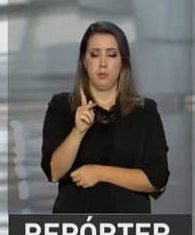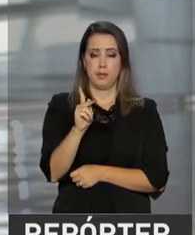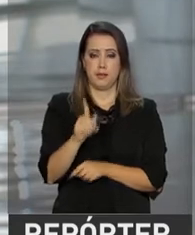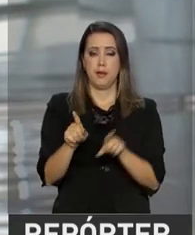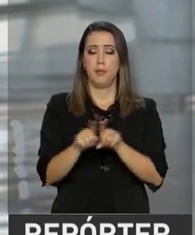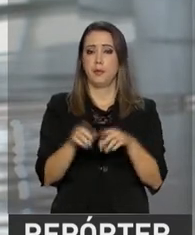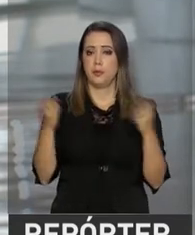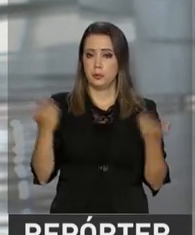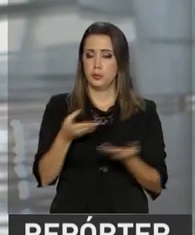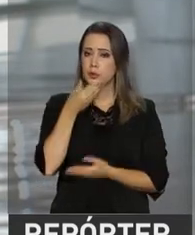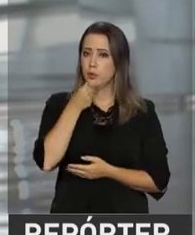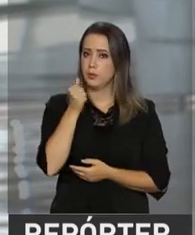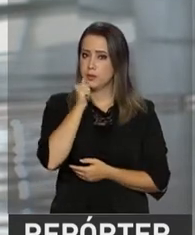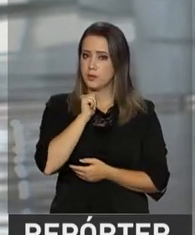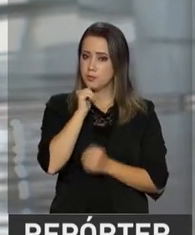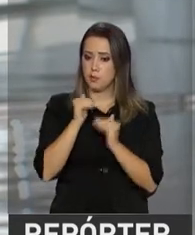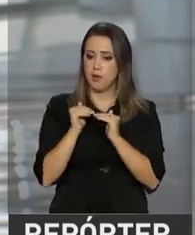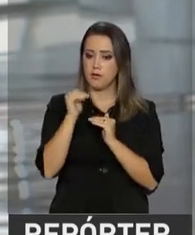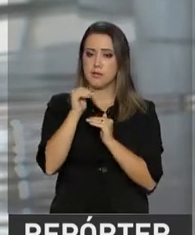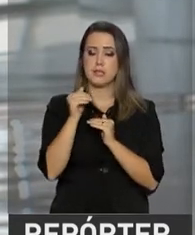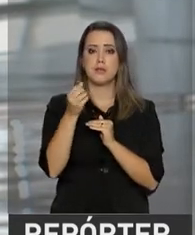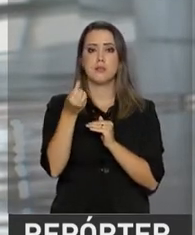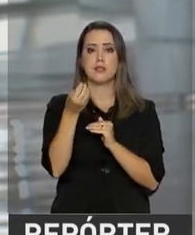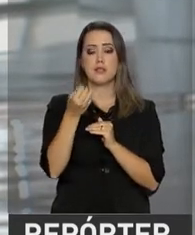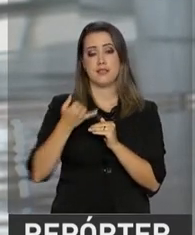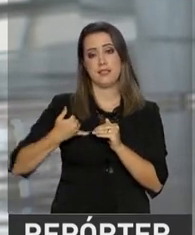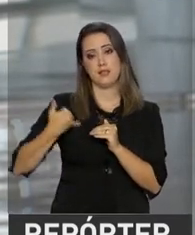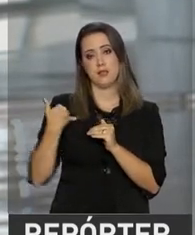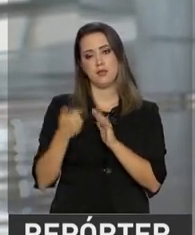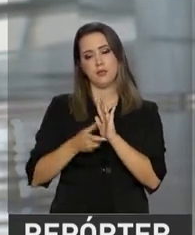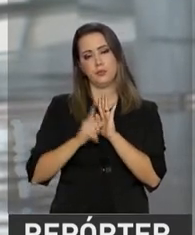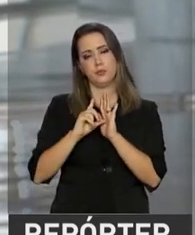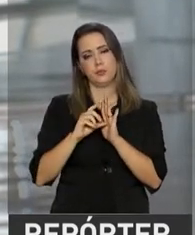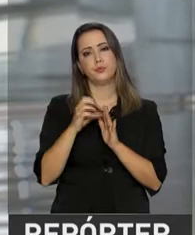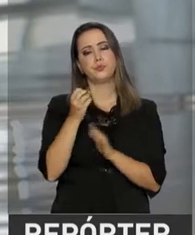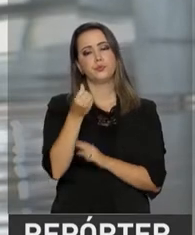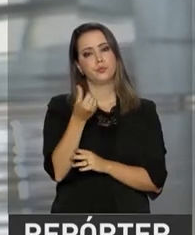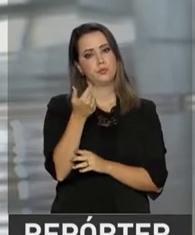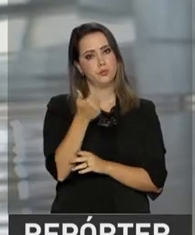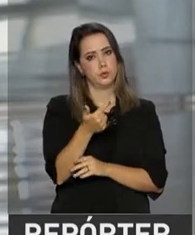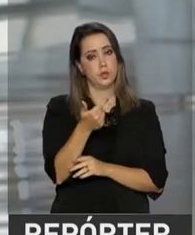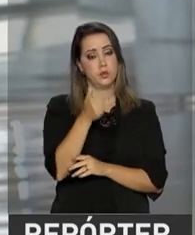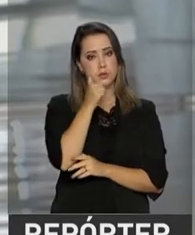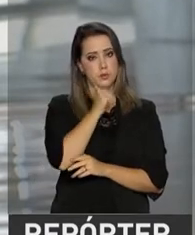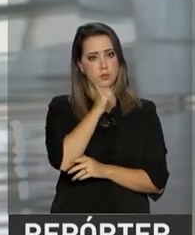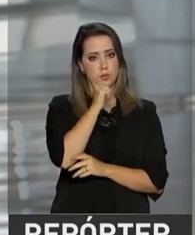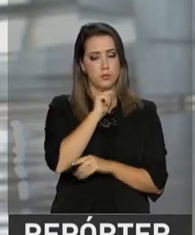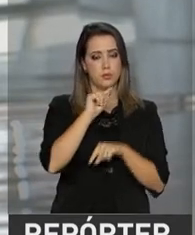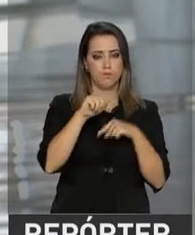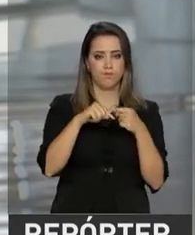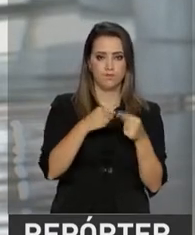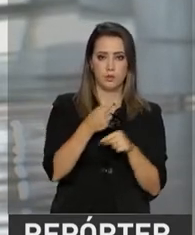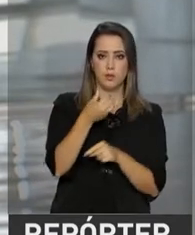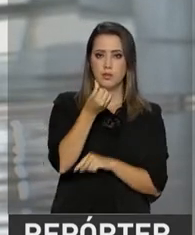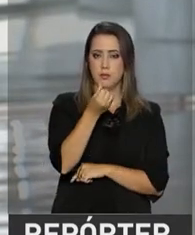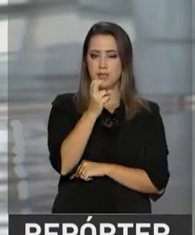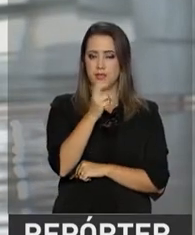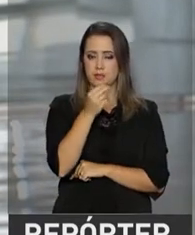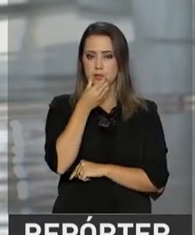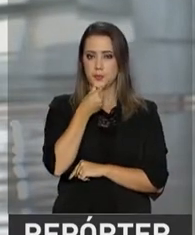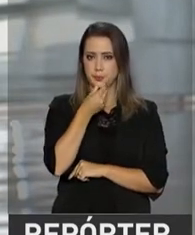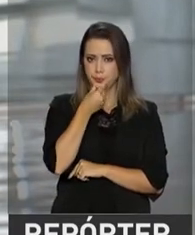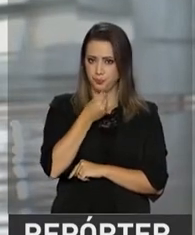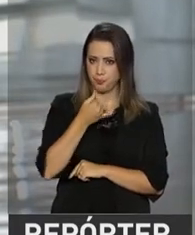mulheres a partir de 60 anos antes da idade mínima era de 62 anos para mulheres e 65 para